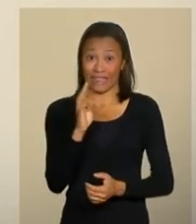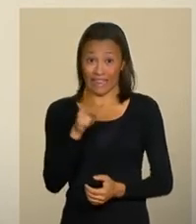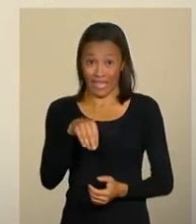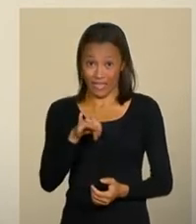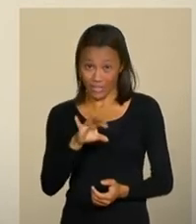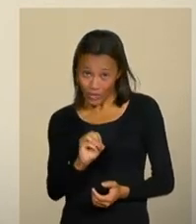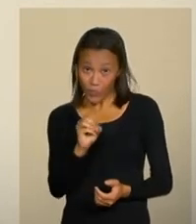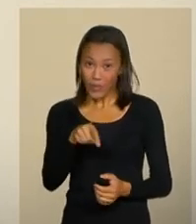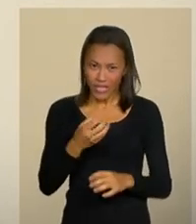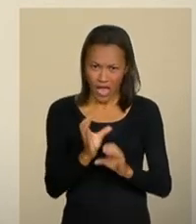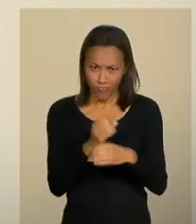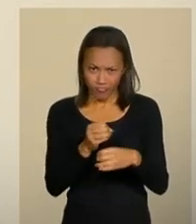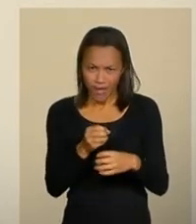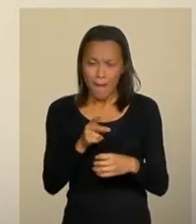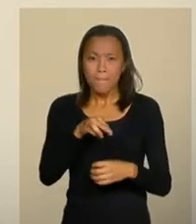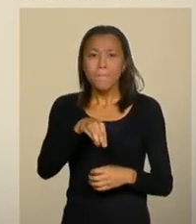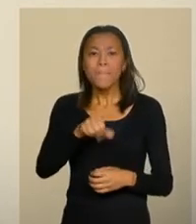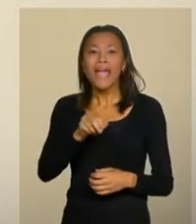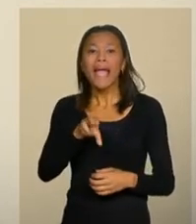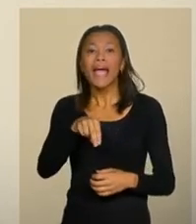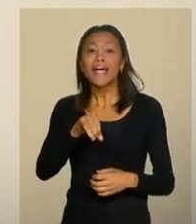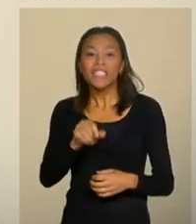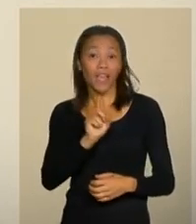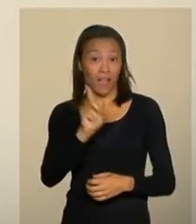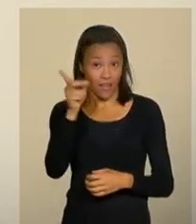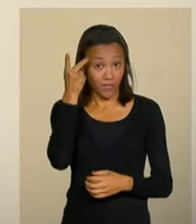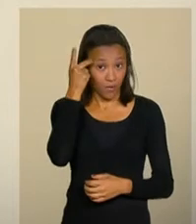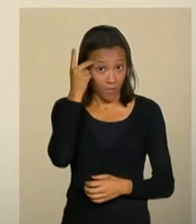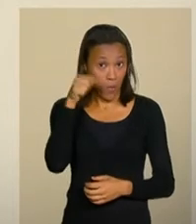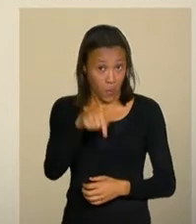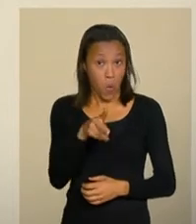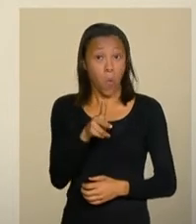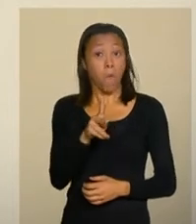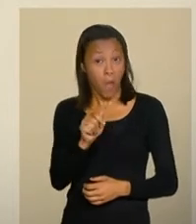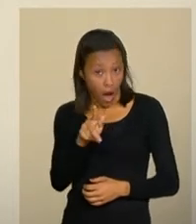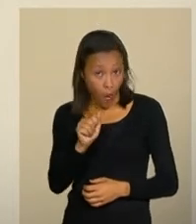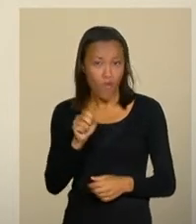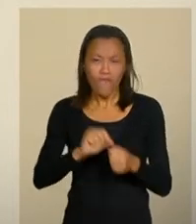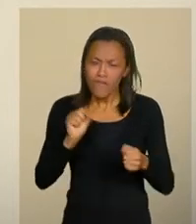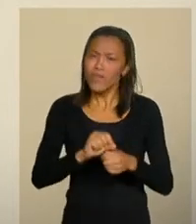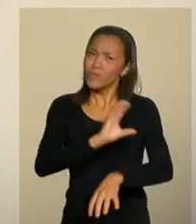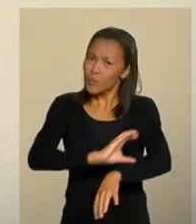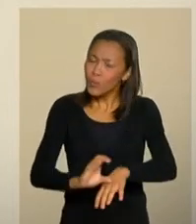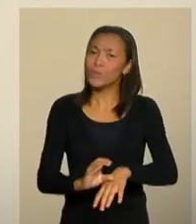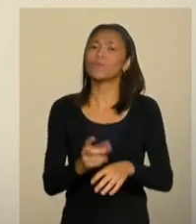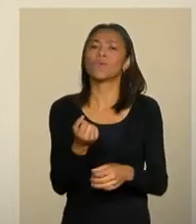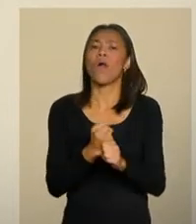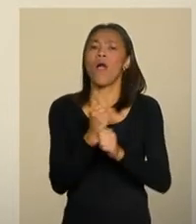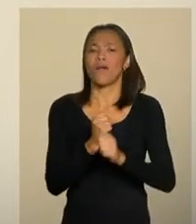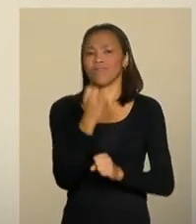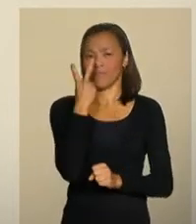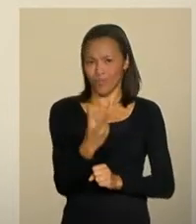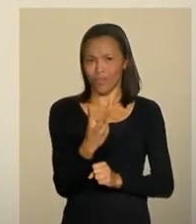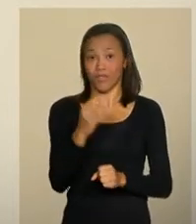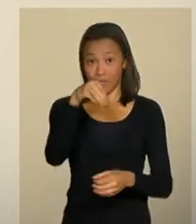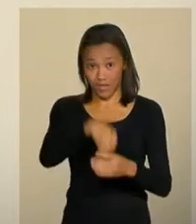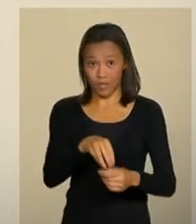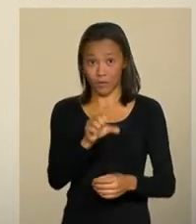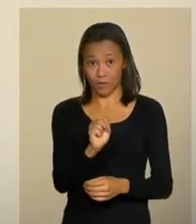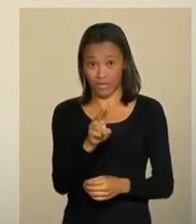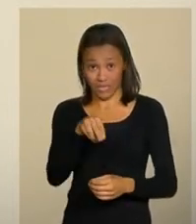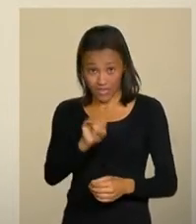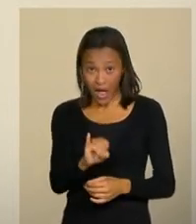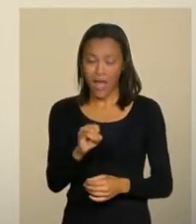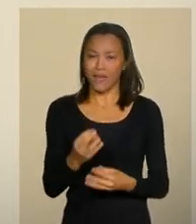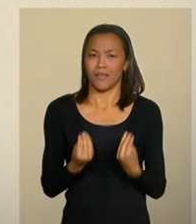Luciano em mecânica de precisão em São Paulo o Paulo fez o curso técnico de do anos no SENAI e veja só